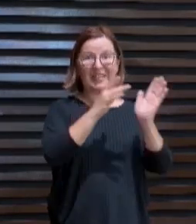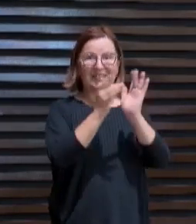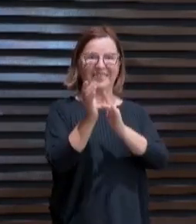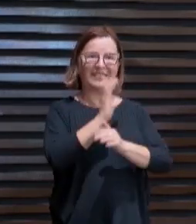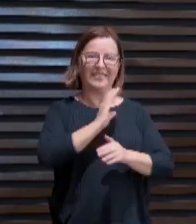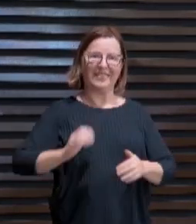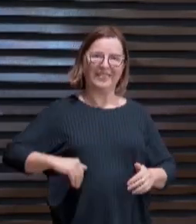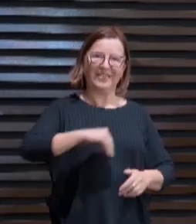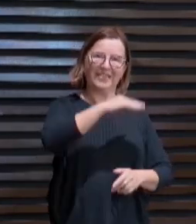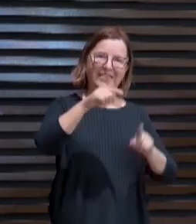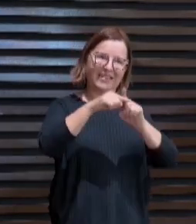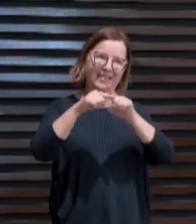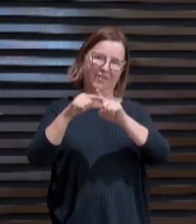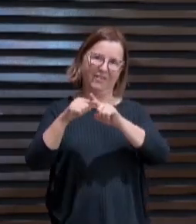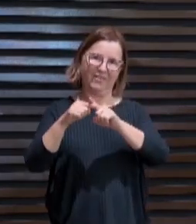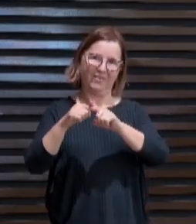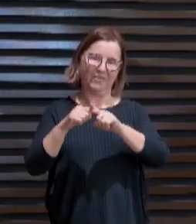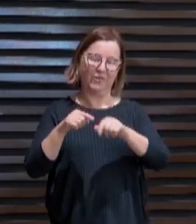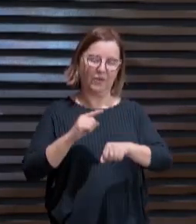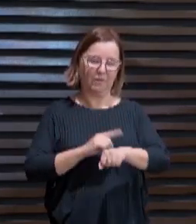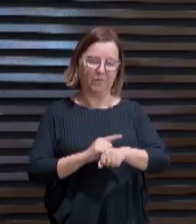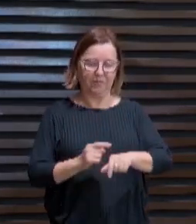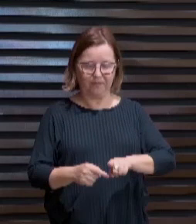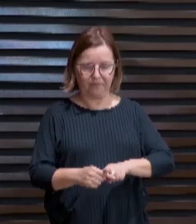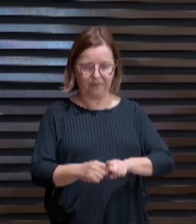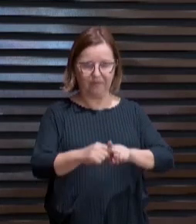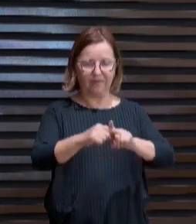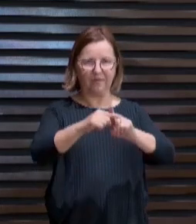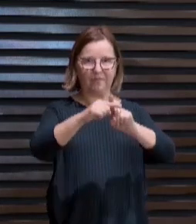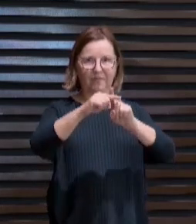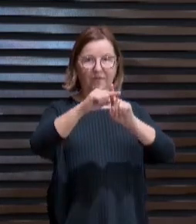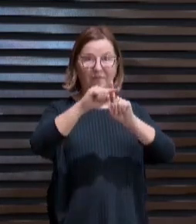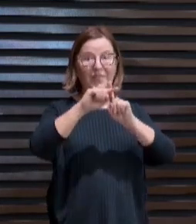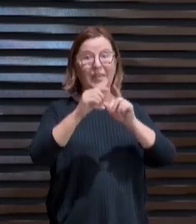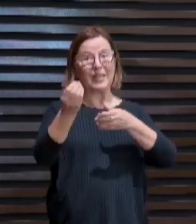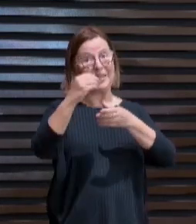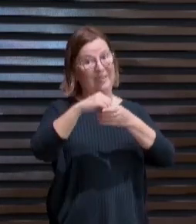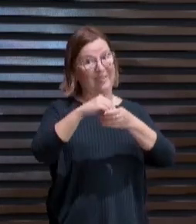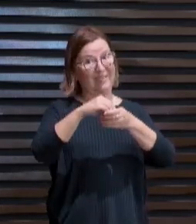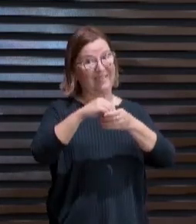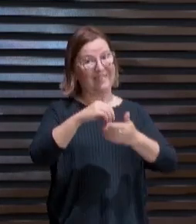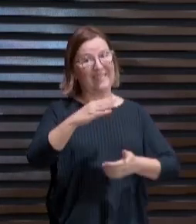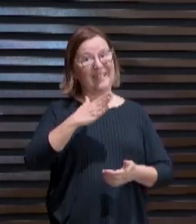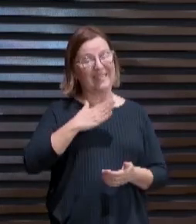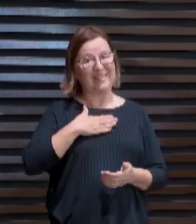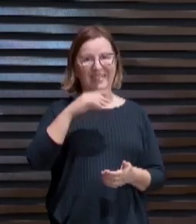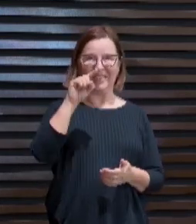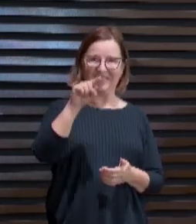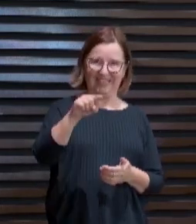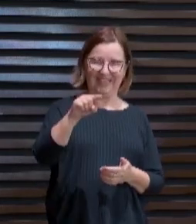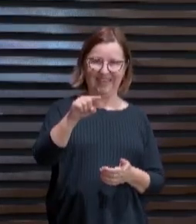foi levantado, e ele disse, ele atraiu a mim e a você. E